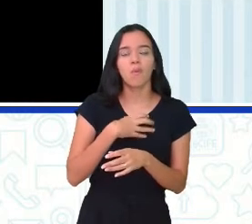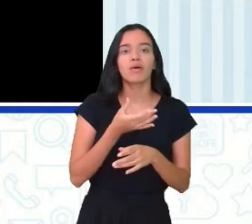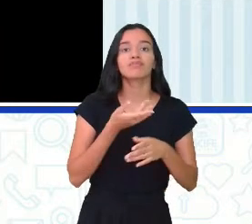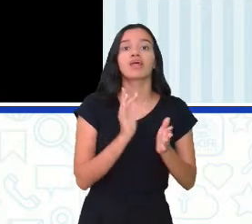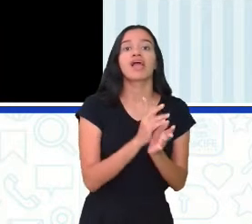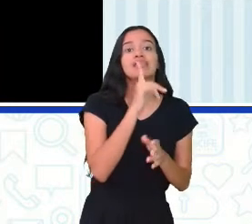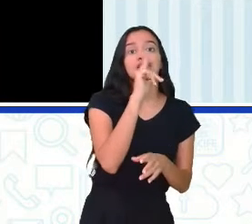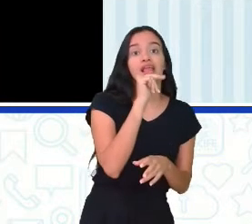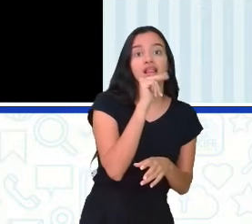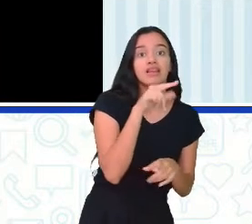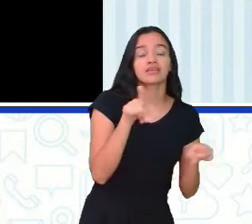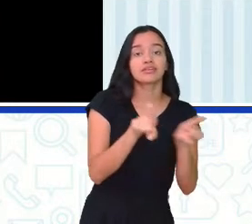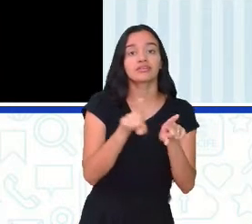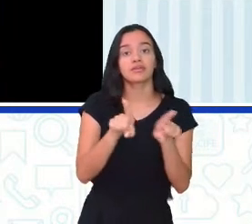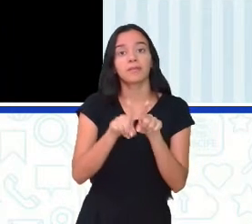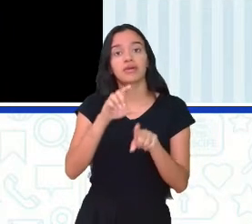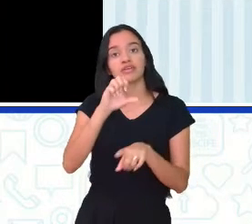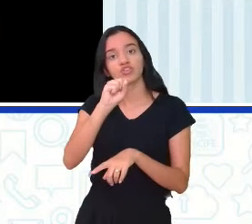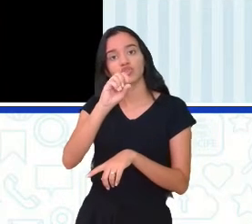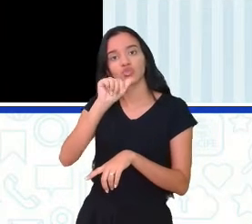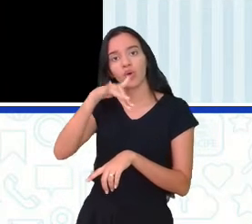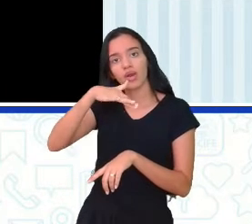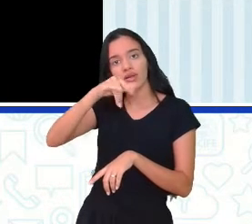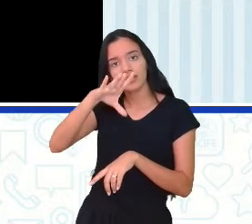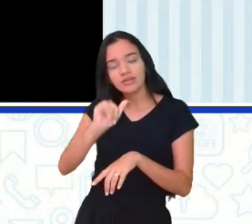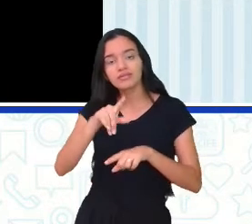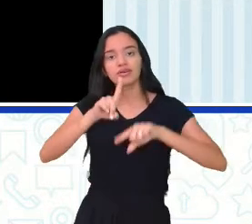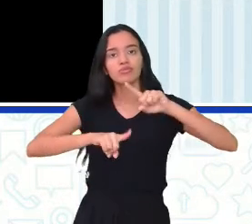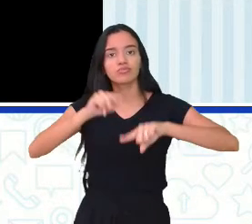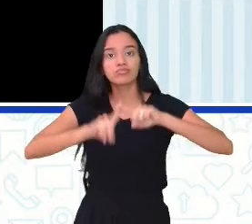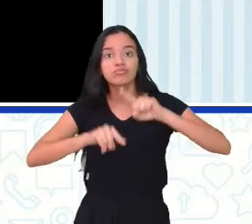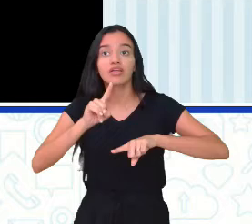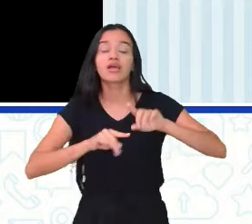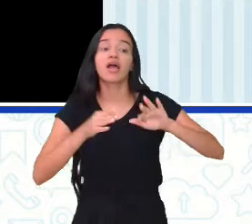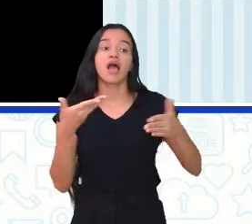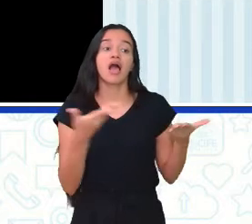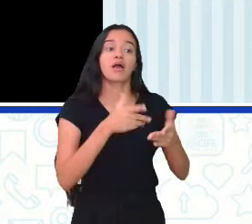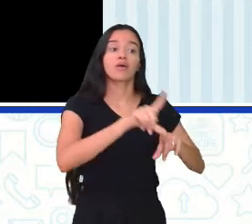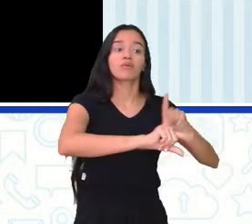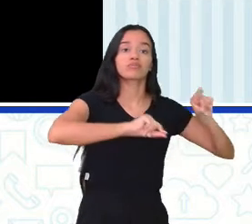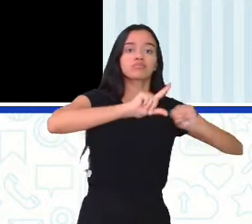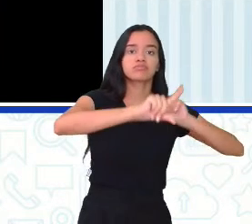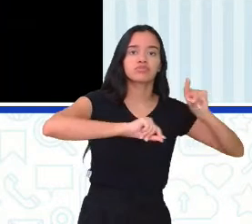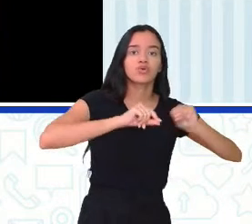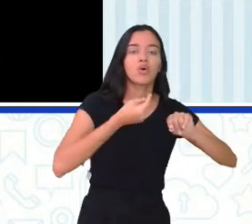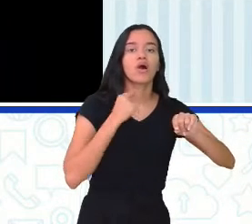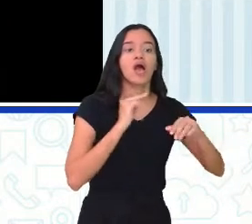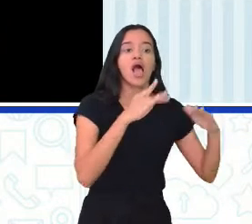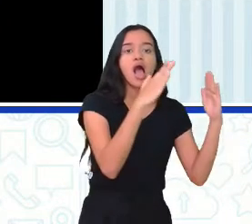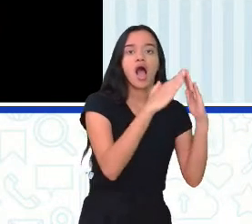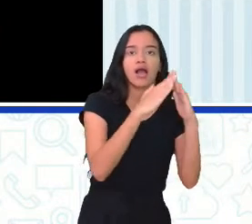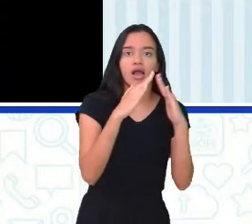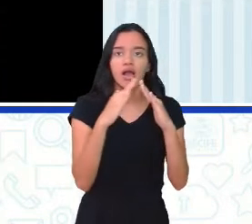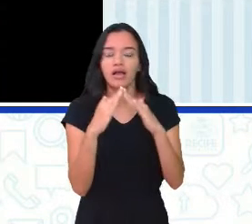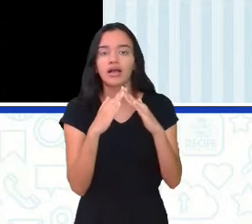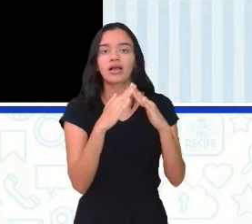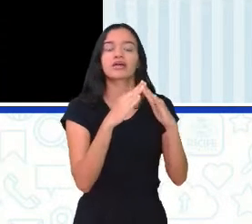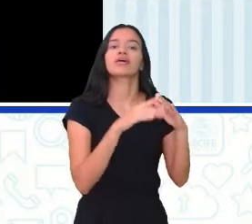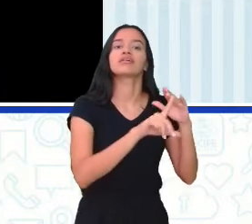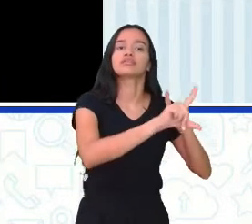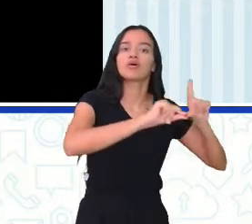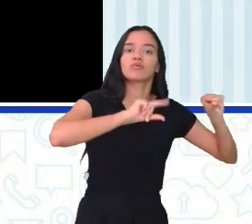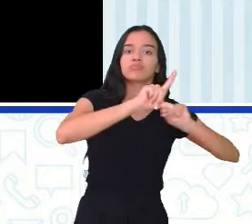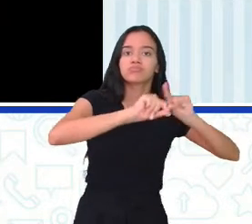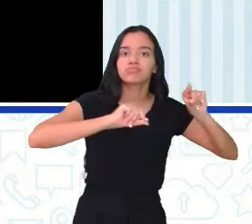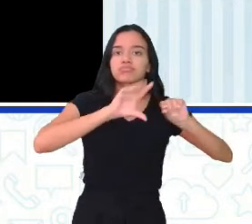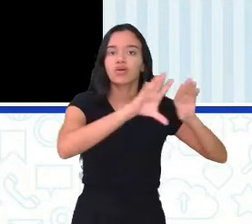líquida e sólida. A fase líquida tem início pela coleta. Após ser recolhido nas residências pela rede coletora, o